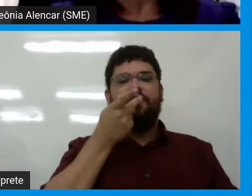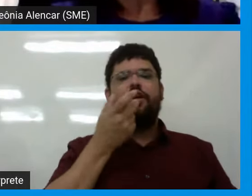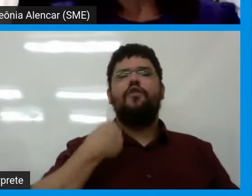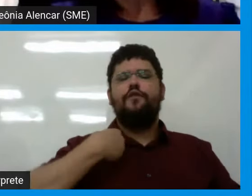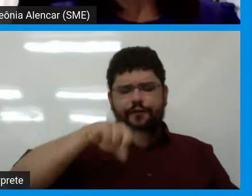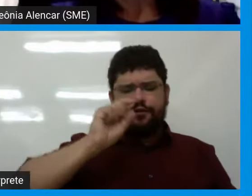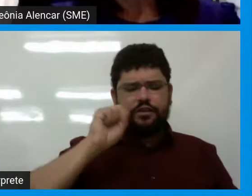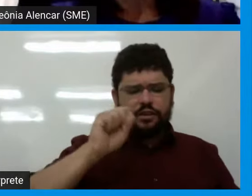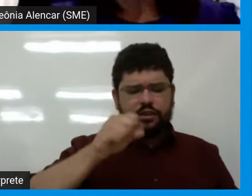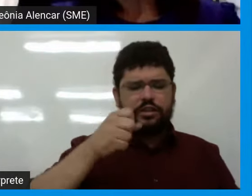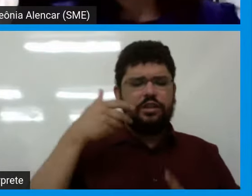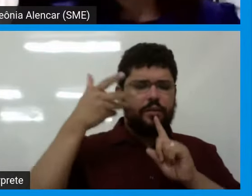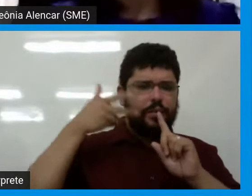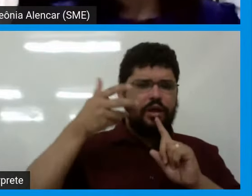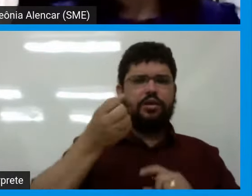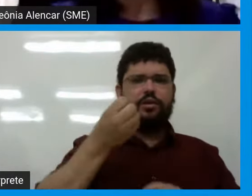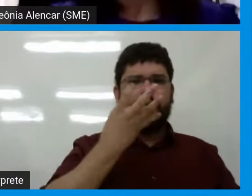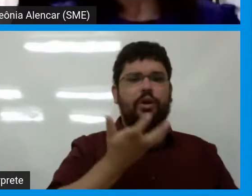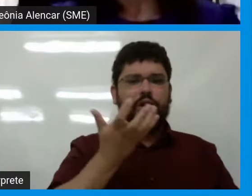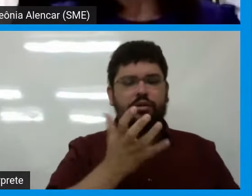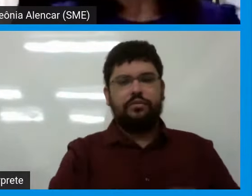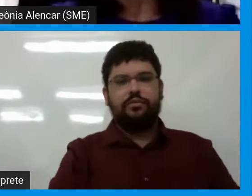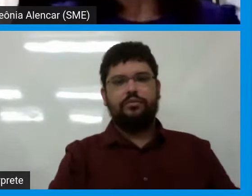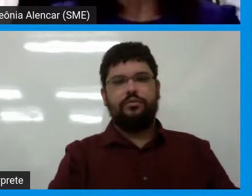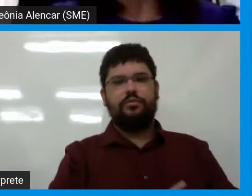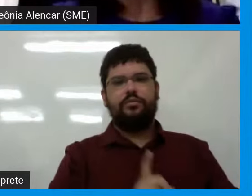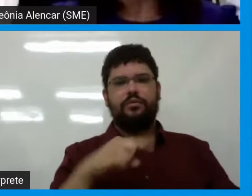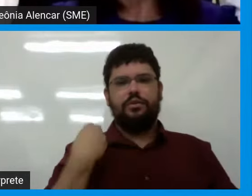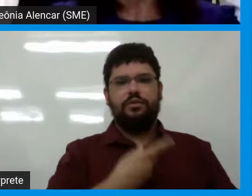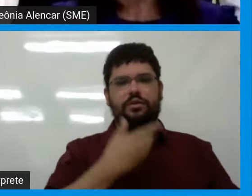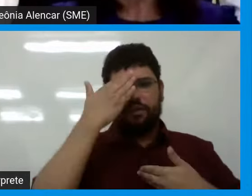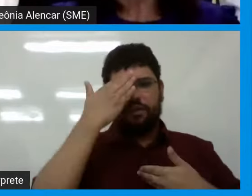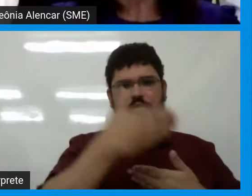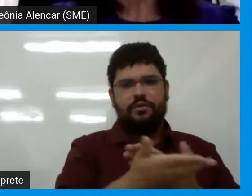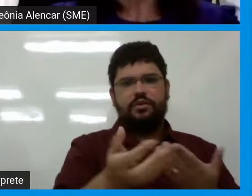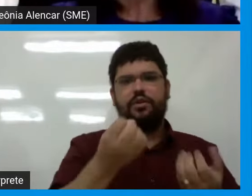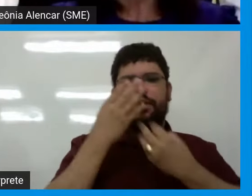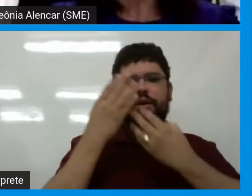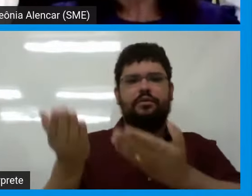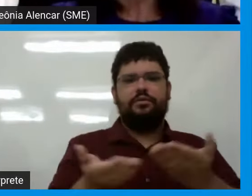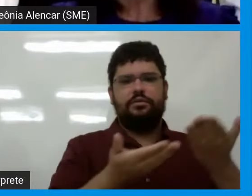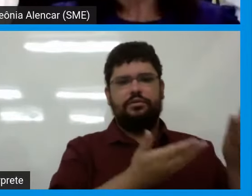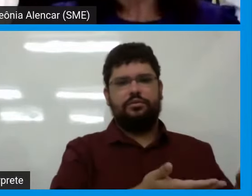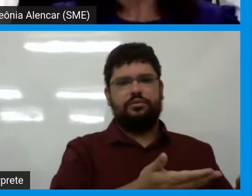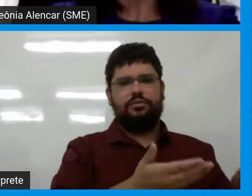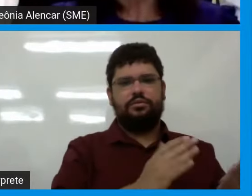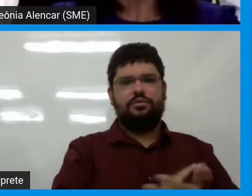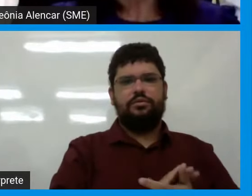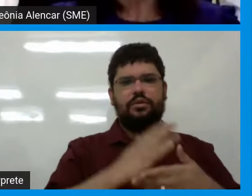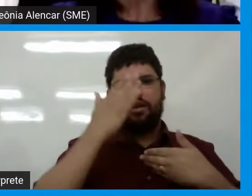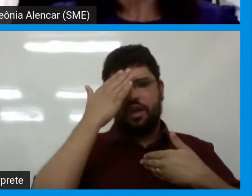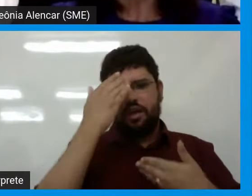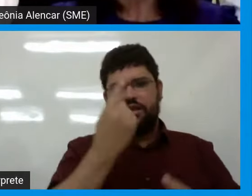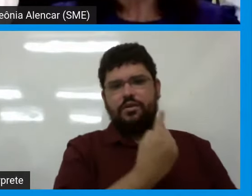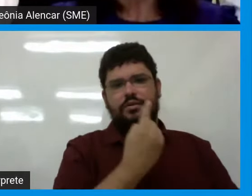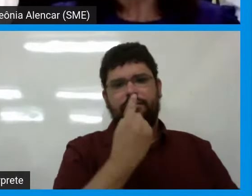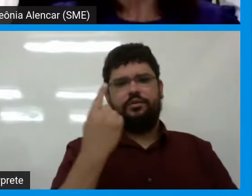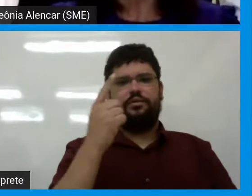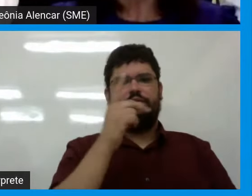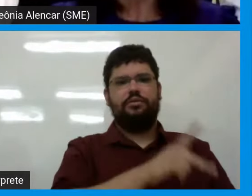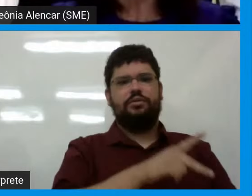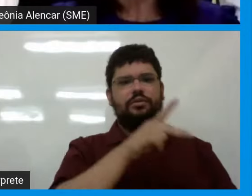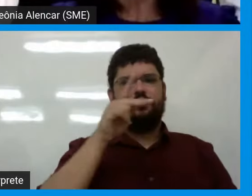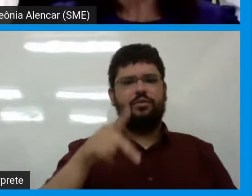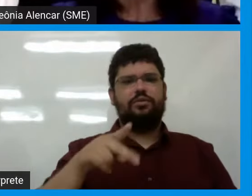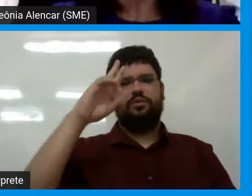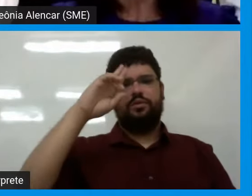Nós agradecemos aqui e agradecemos a todos vocês. Sejam todos muito bem-vindos. Nossa gratidão a cada professor da rede, a cada